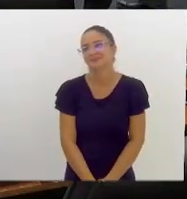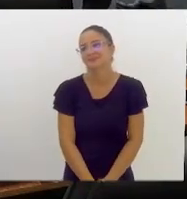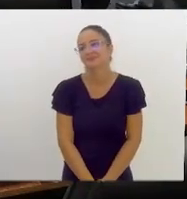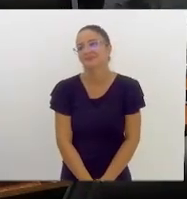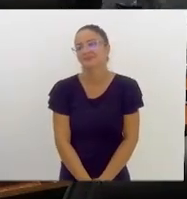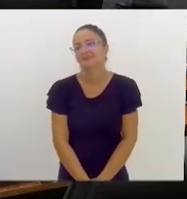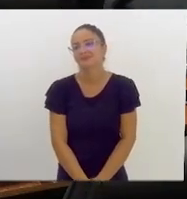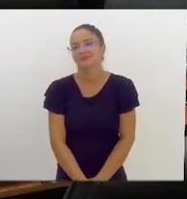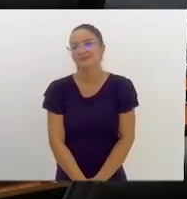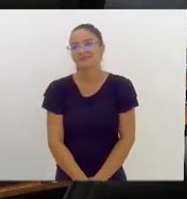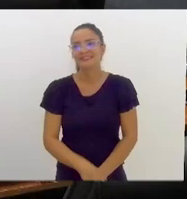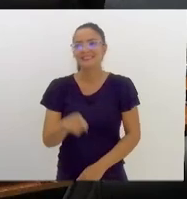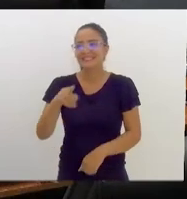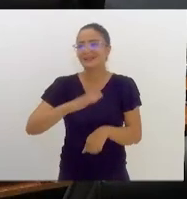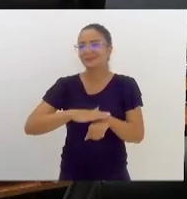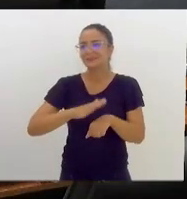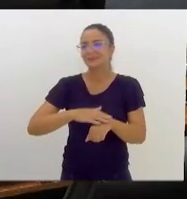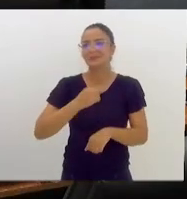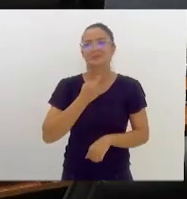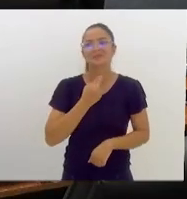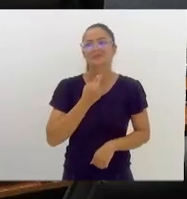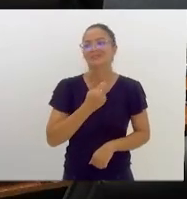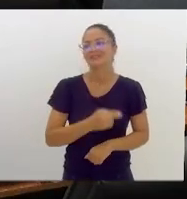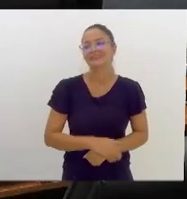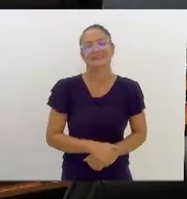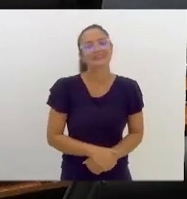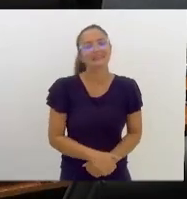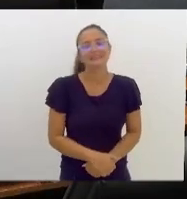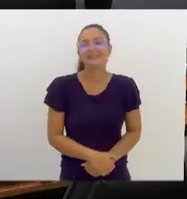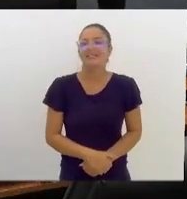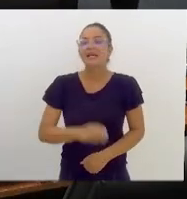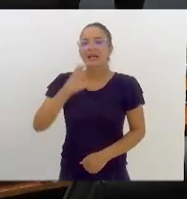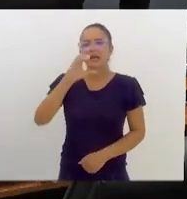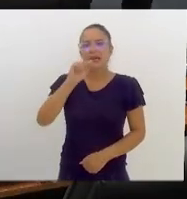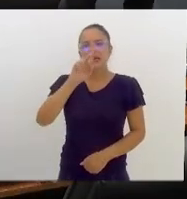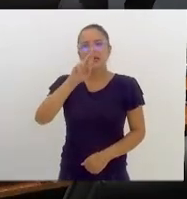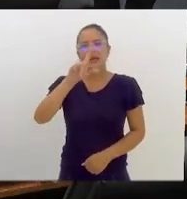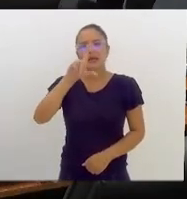é autor, não pode, deputado Carlos Mink,